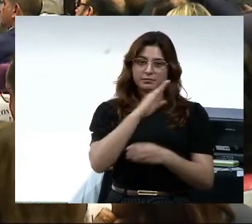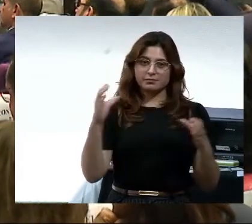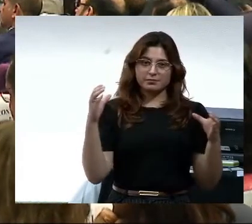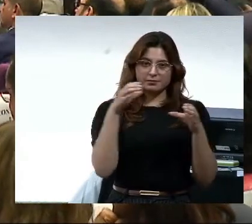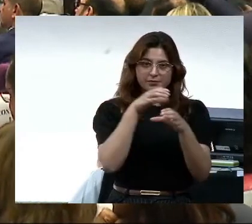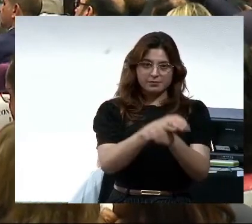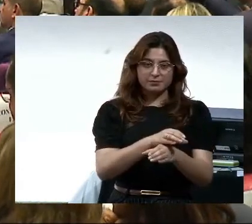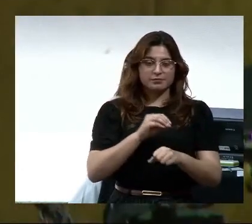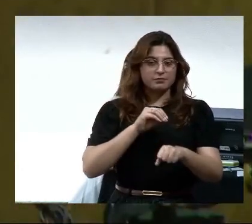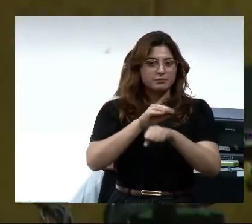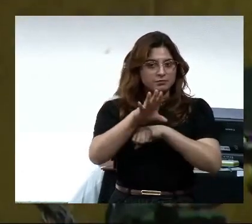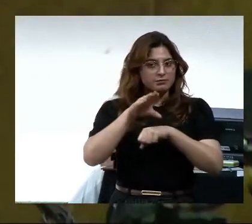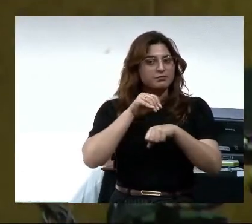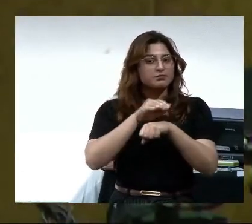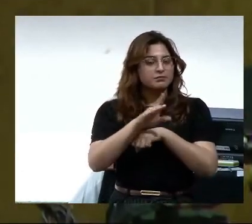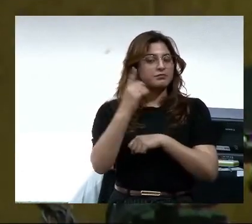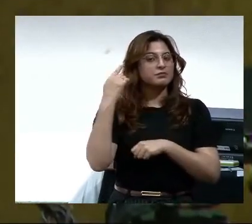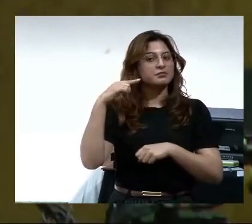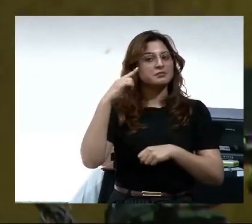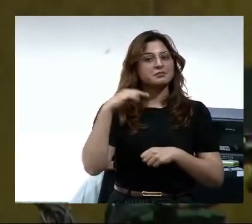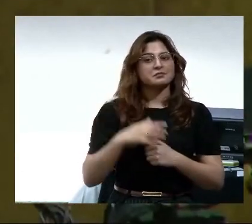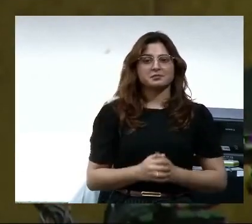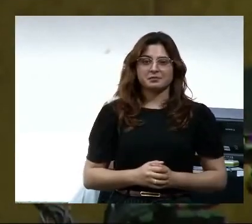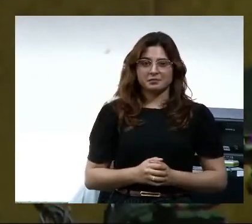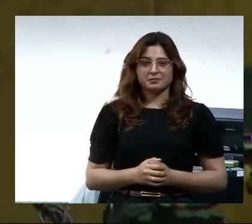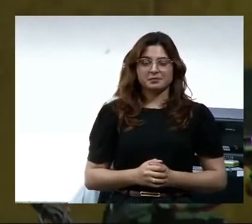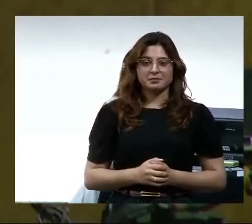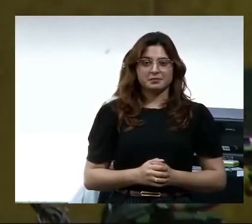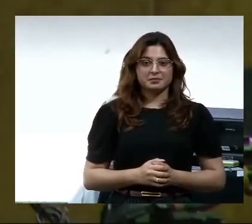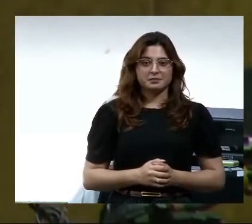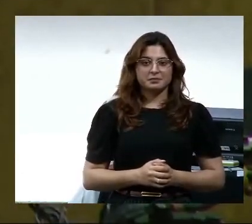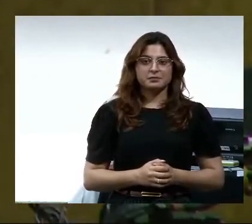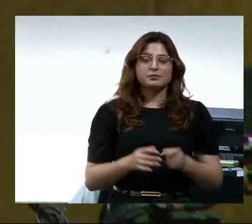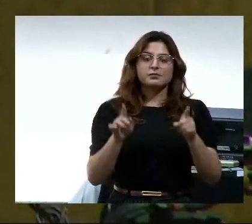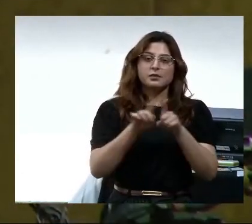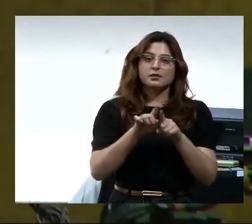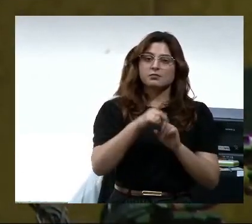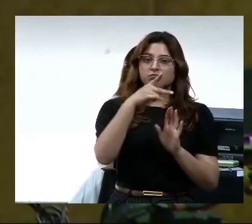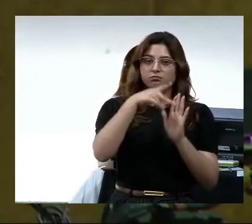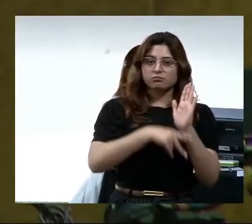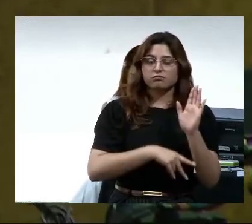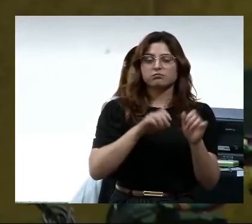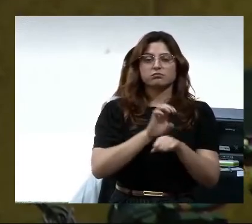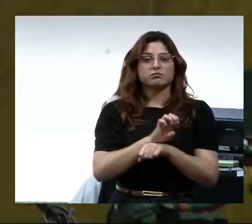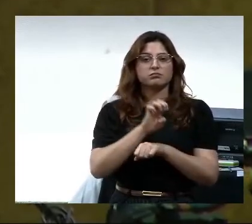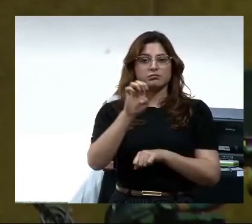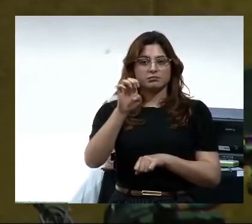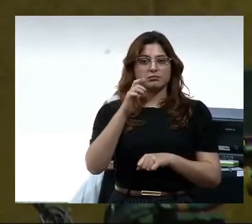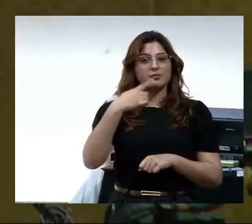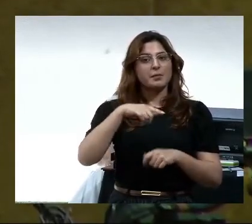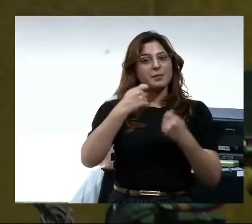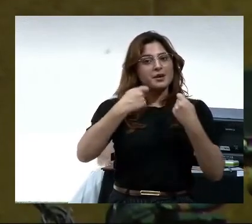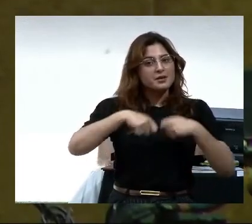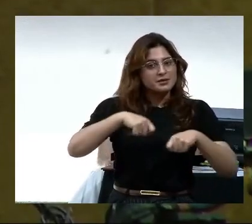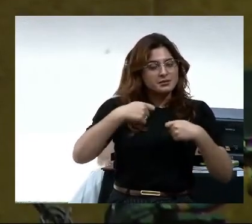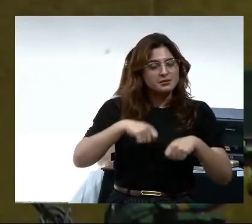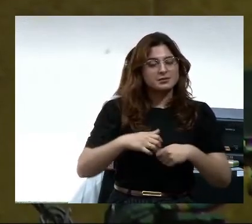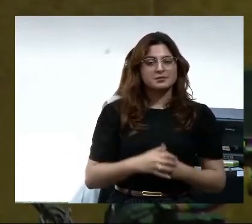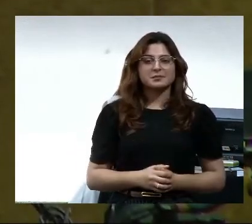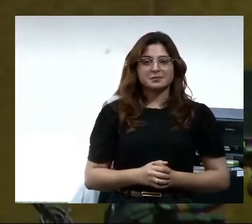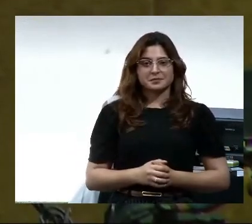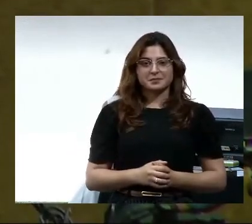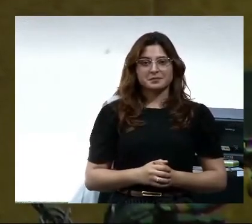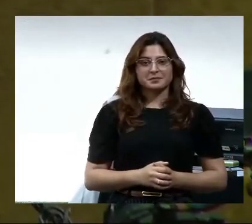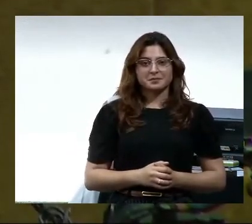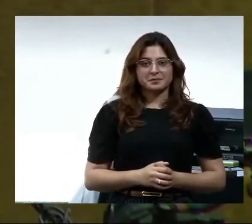meio da orientação e atuação de seus advogados, bem como os projetos do Estado, também precisam da atuação qualificada